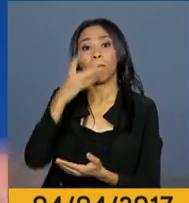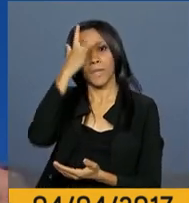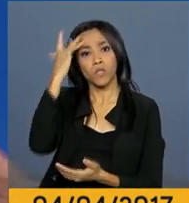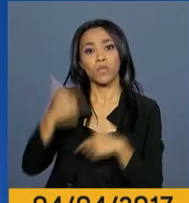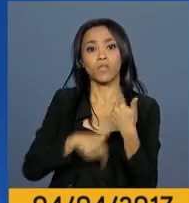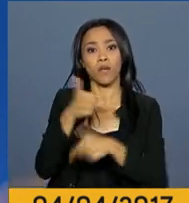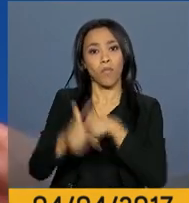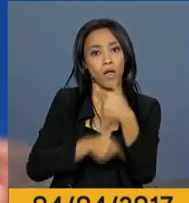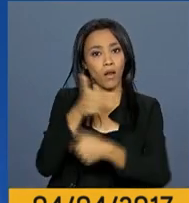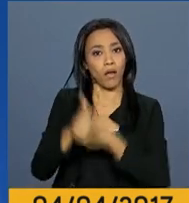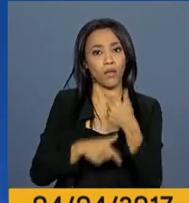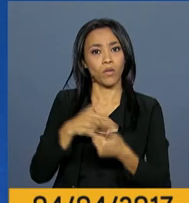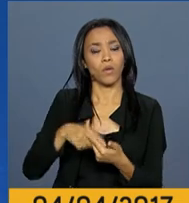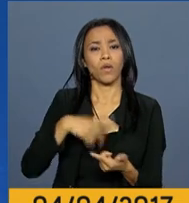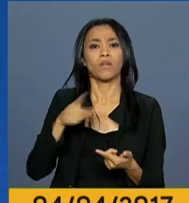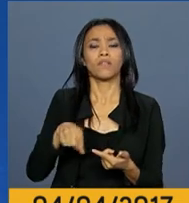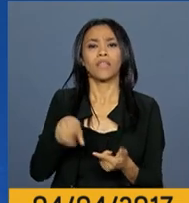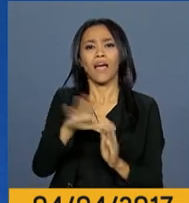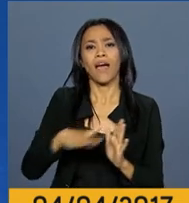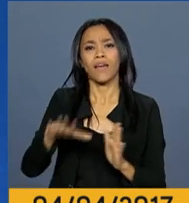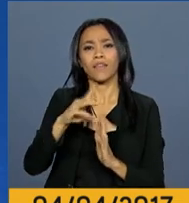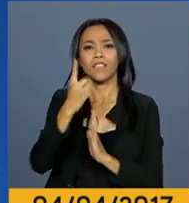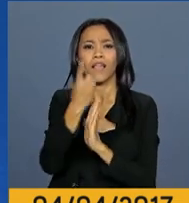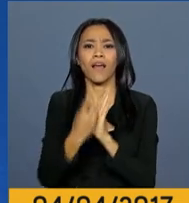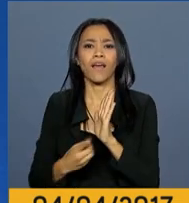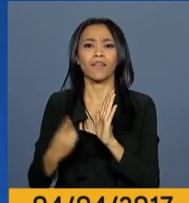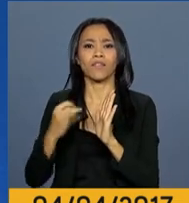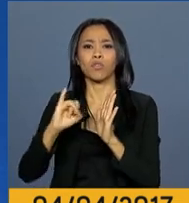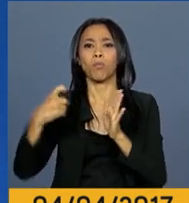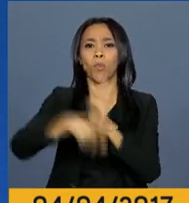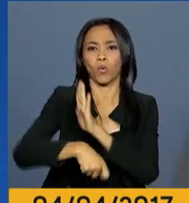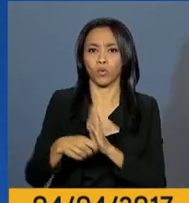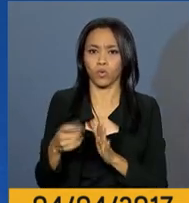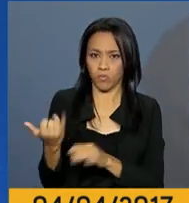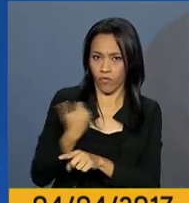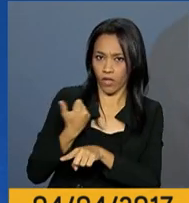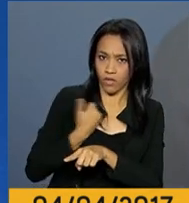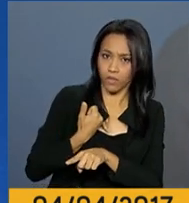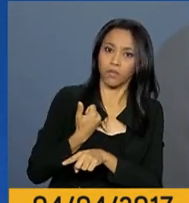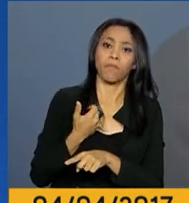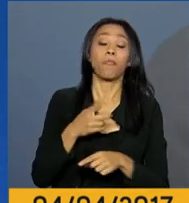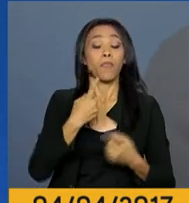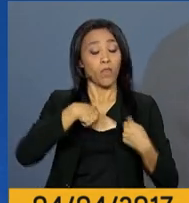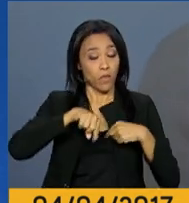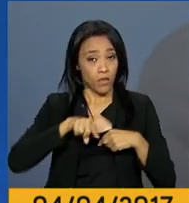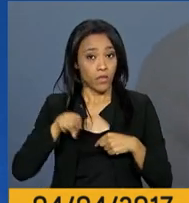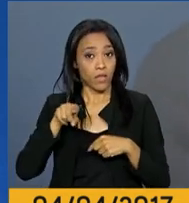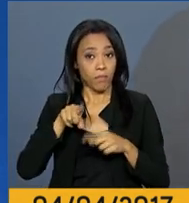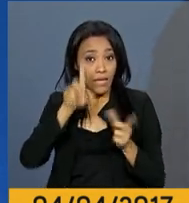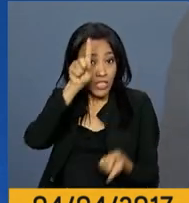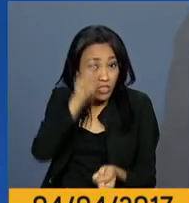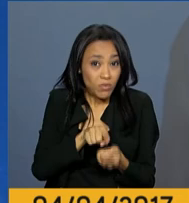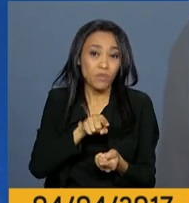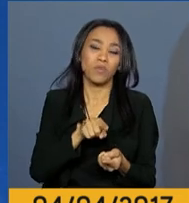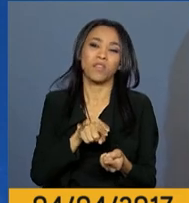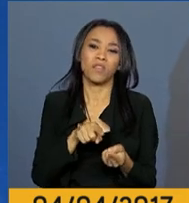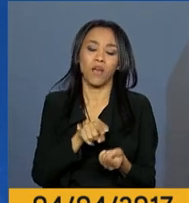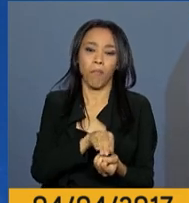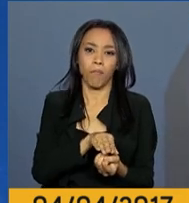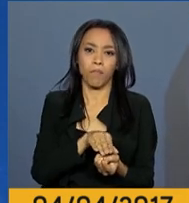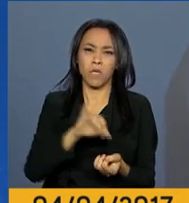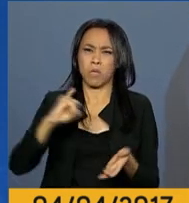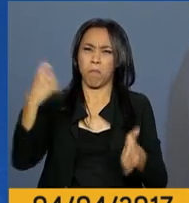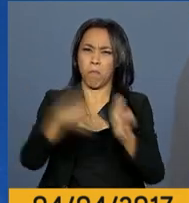trabalhando nas declarações tributárias. Eu disse: olha, nós estamos trabalhando na simplificação tributária. Eu creio que